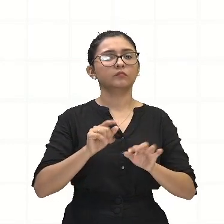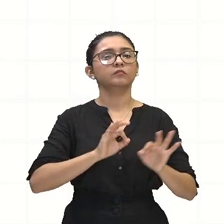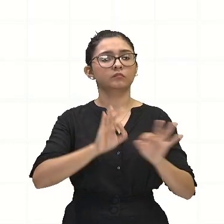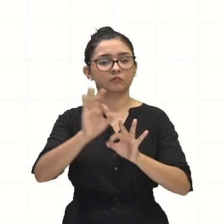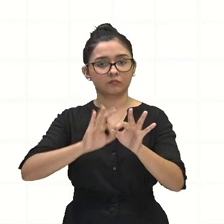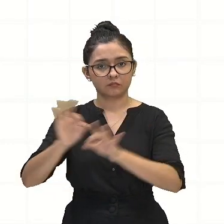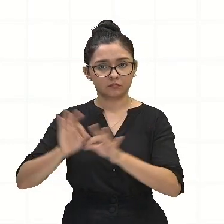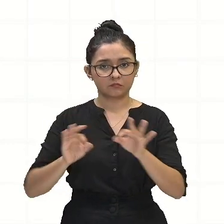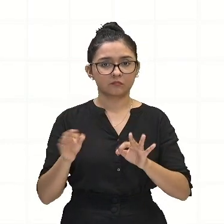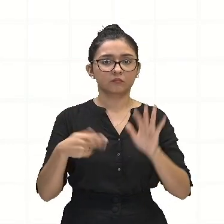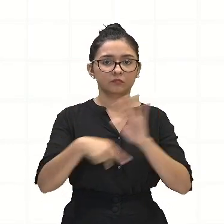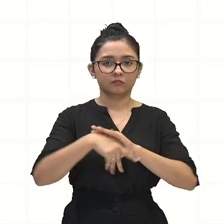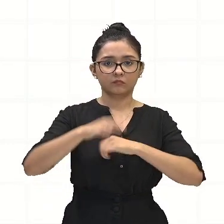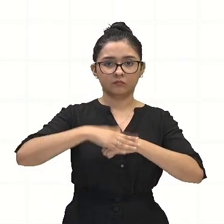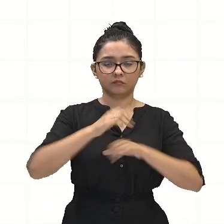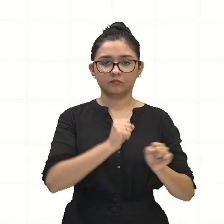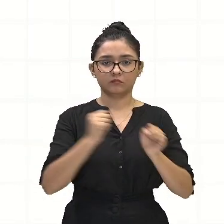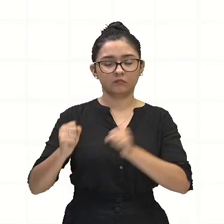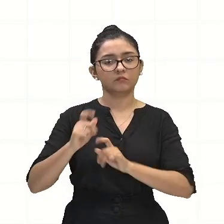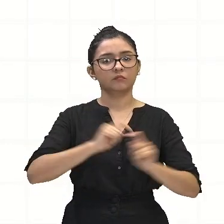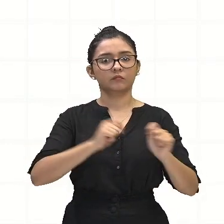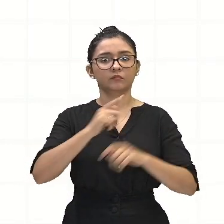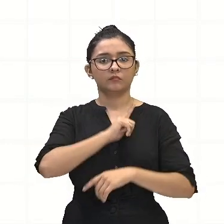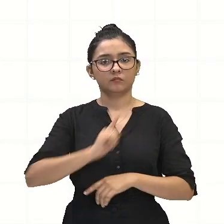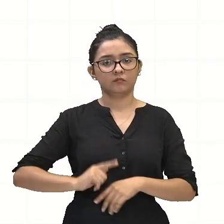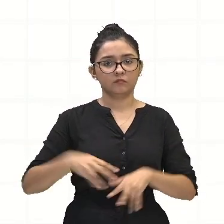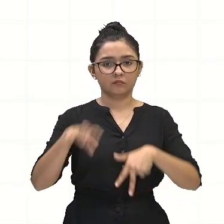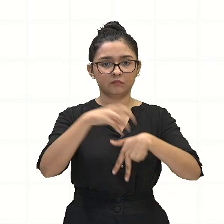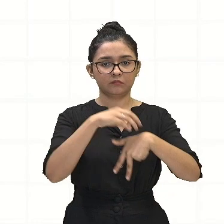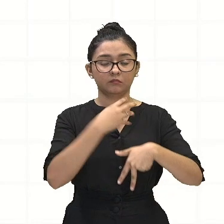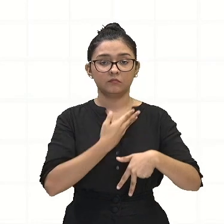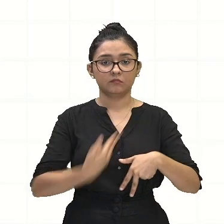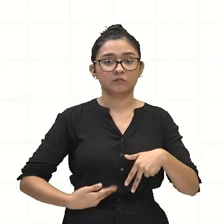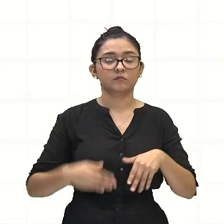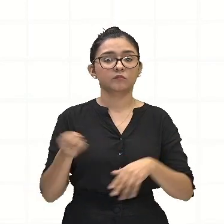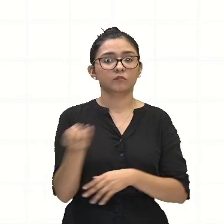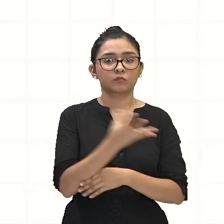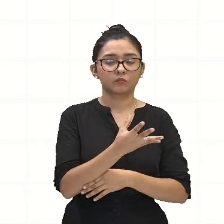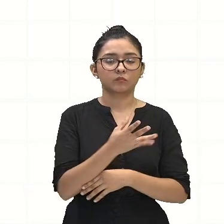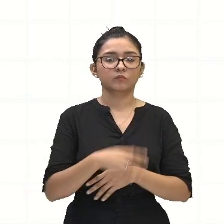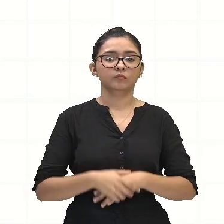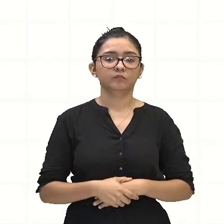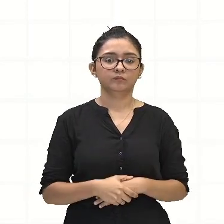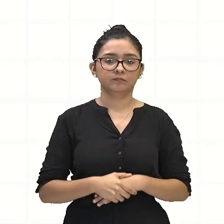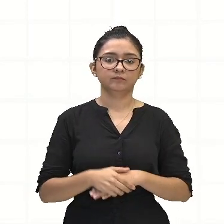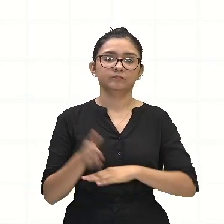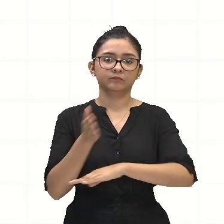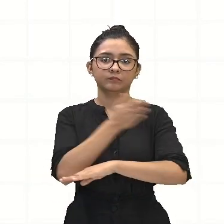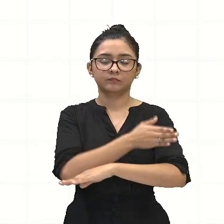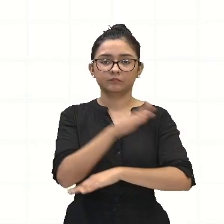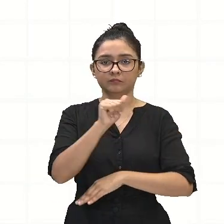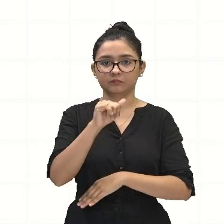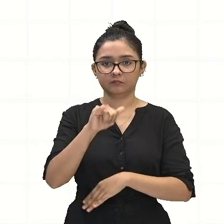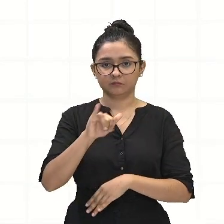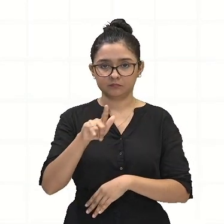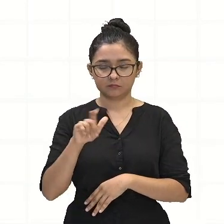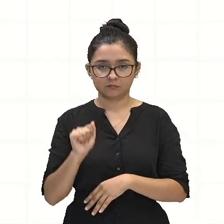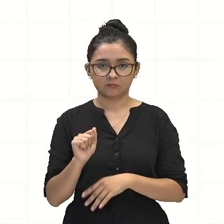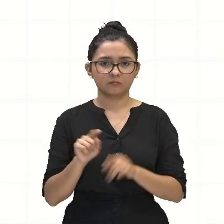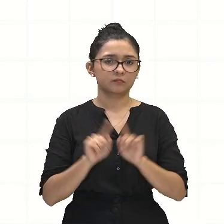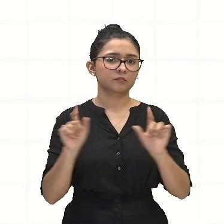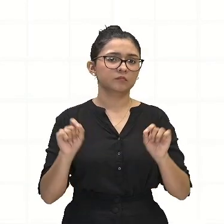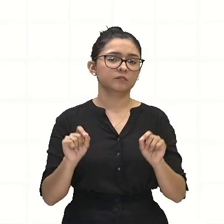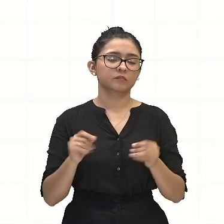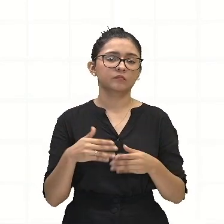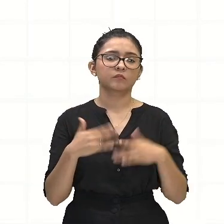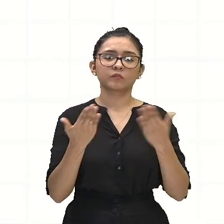estabelecer o seu poder nessa monarquia agora, nesse novo modelo a partir da Baixa Idade Média. Mas quais foram